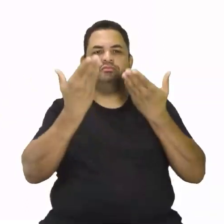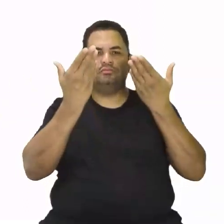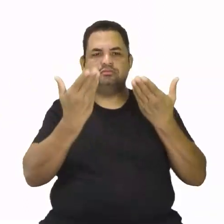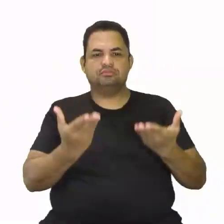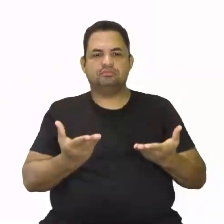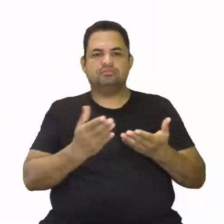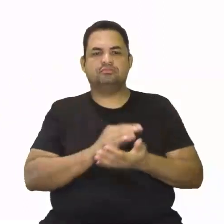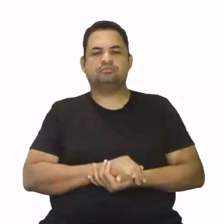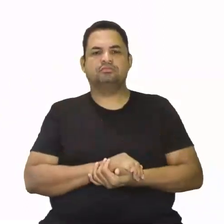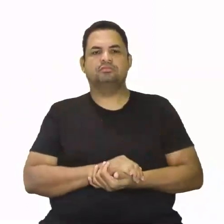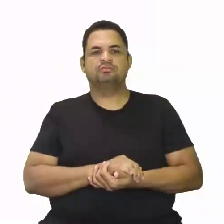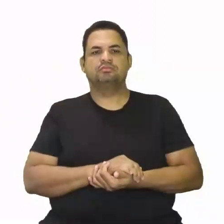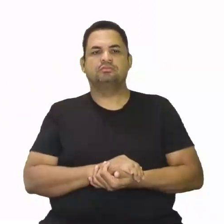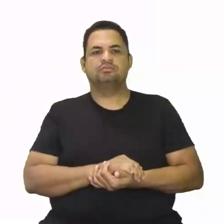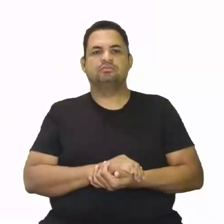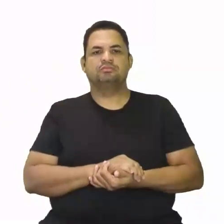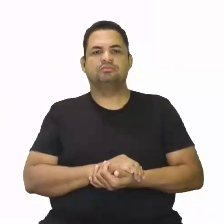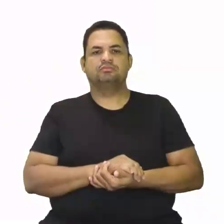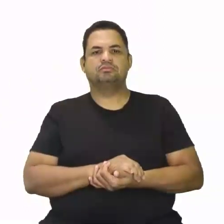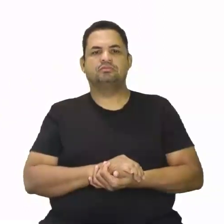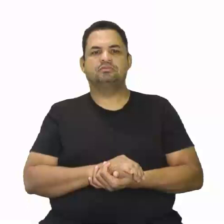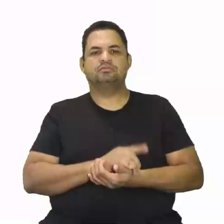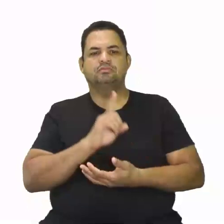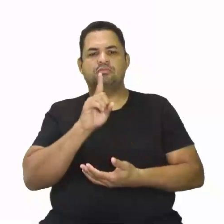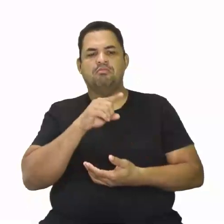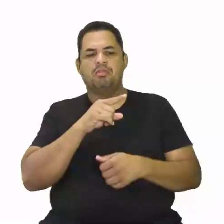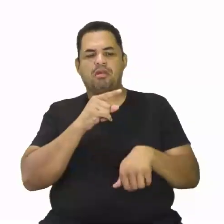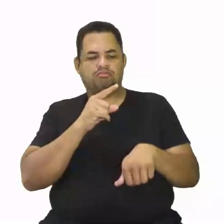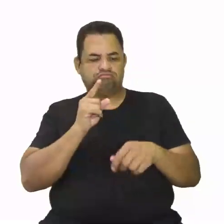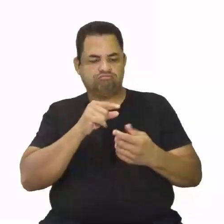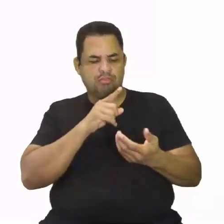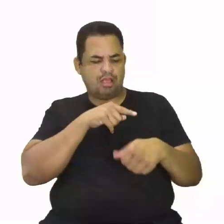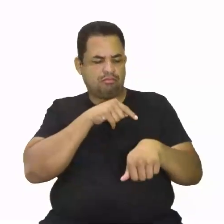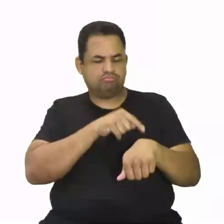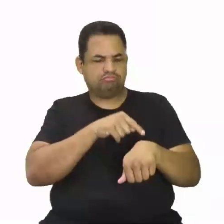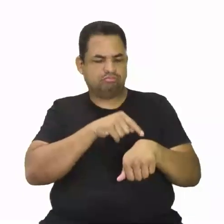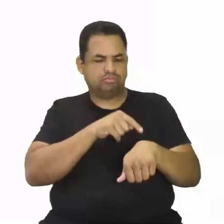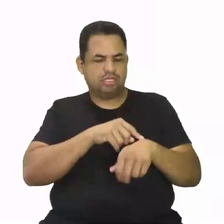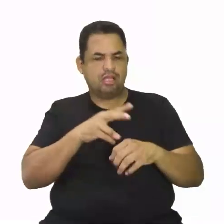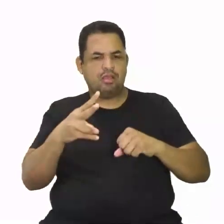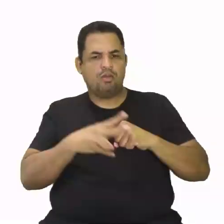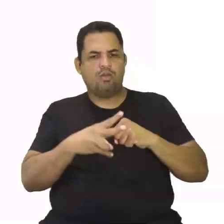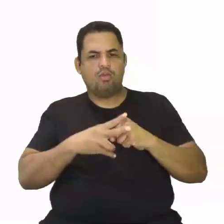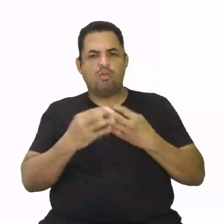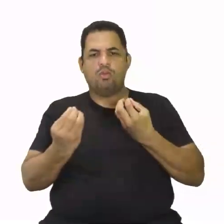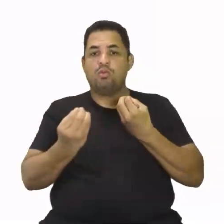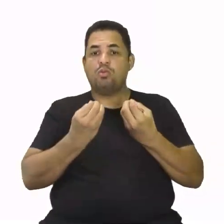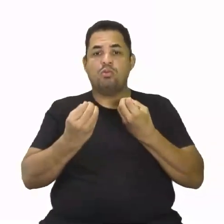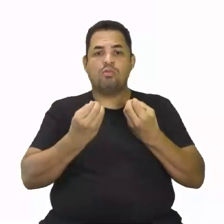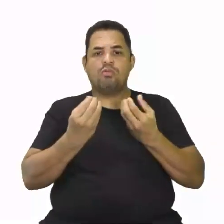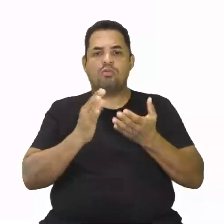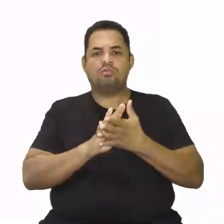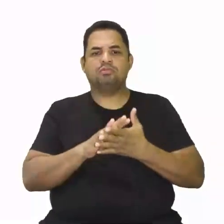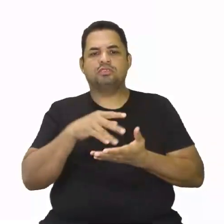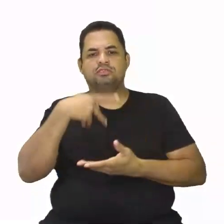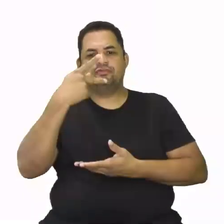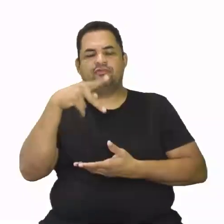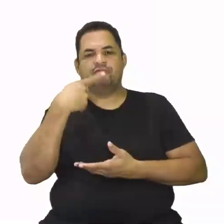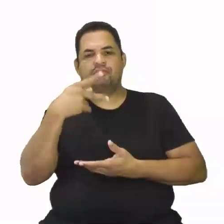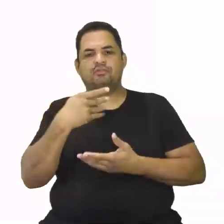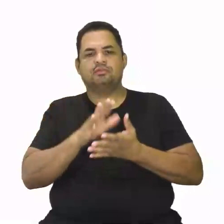contextualizar, professora Aila? Marcando o tempo, o verbo, o modo que está sendo